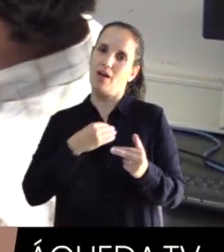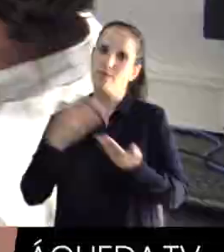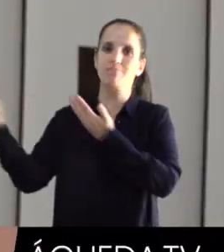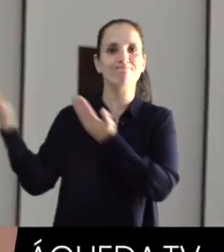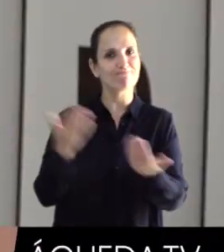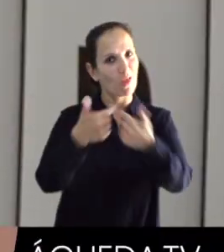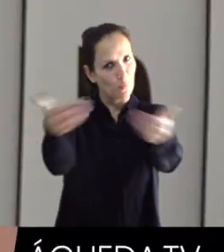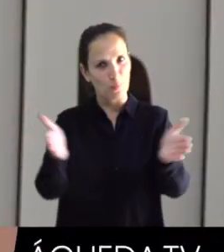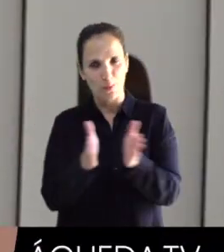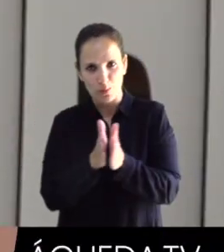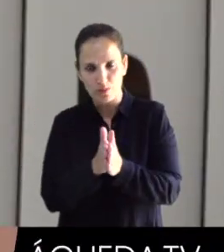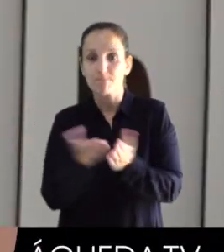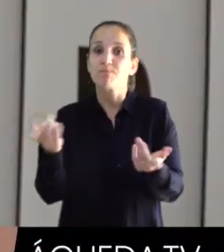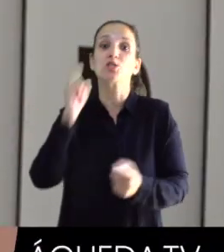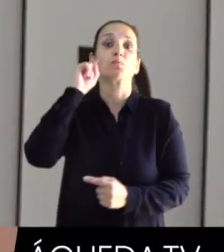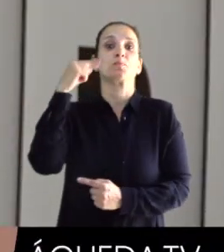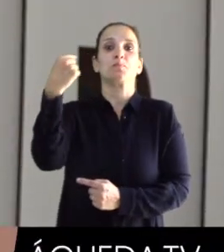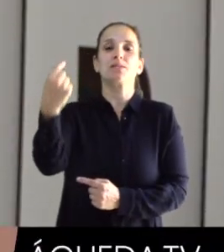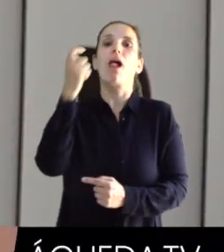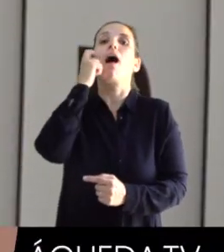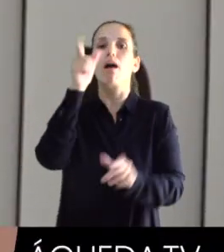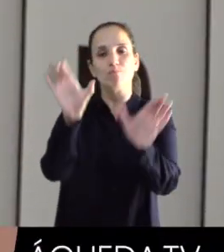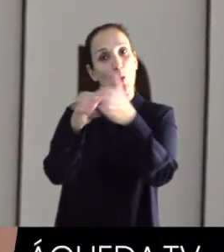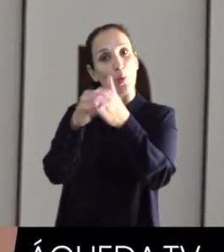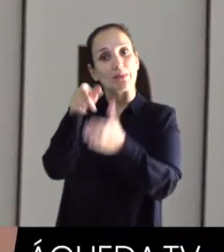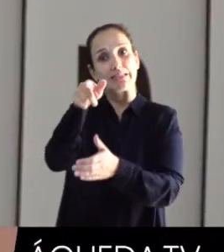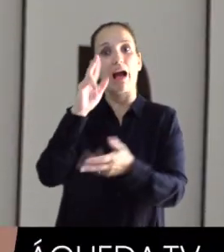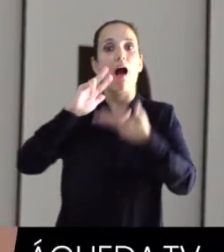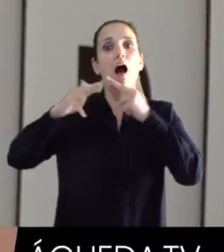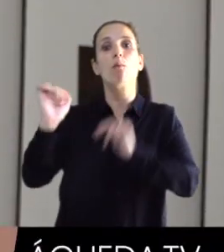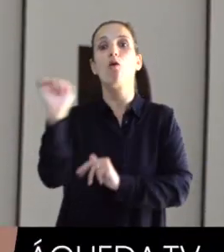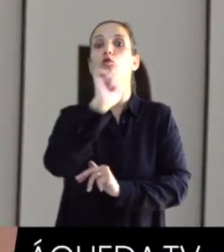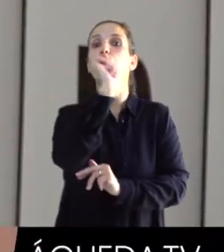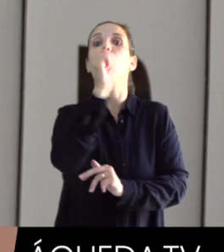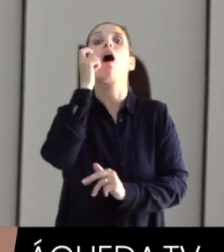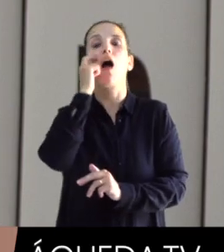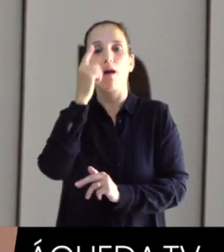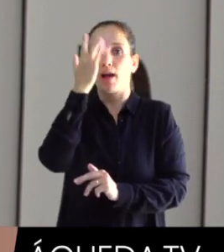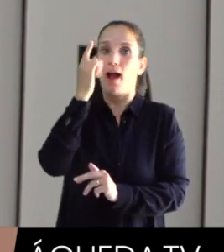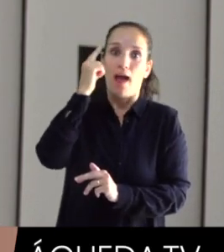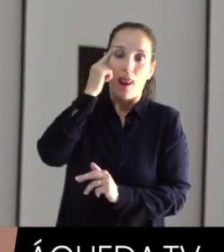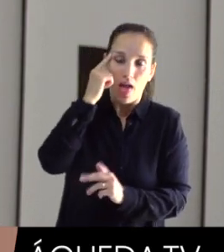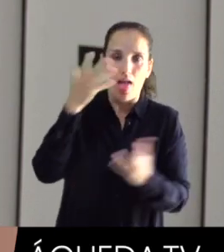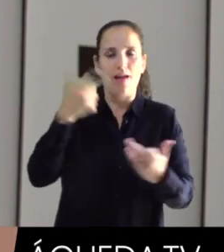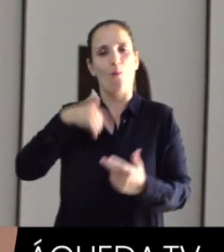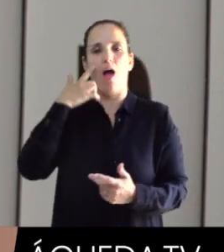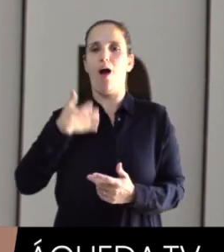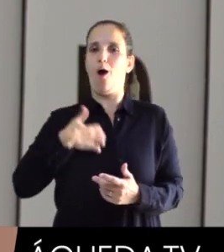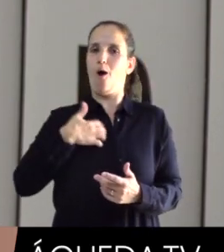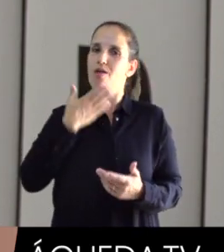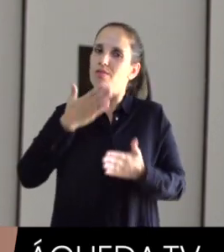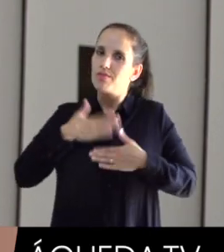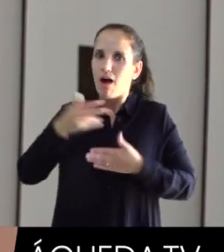as boas-vindas a todos e, em particular, a esta comitiva da Câmara Municipal de Bissau, que muito nos honra com a